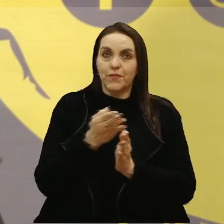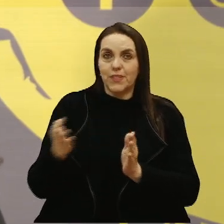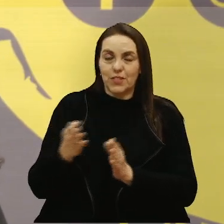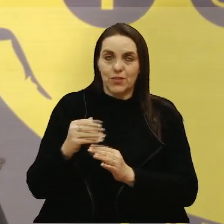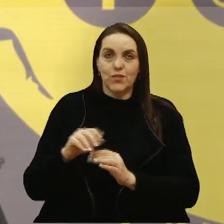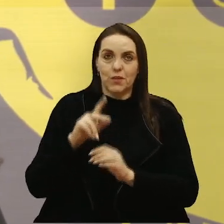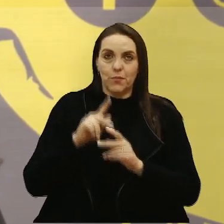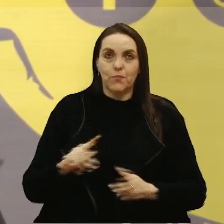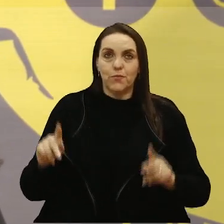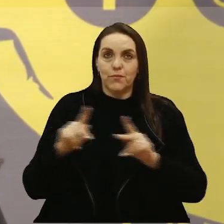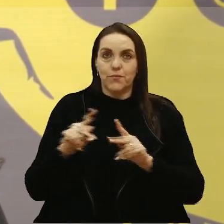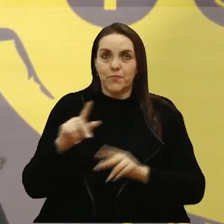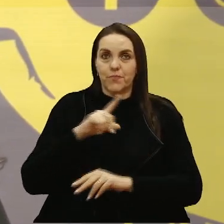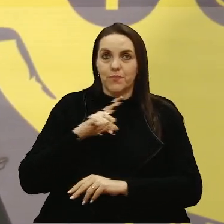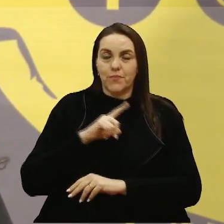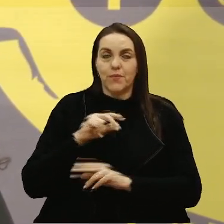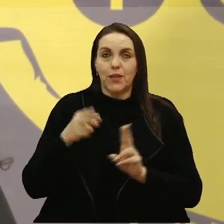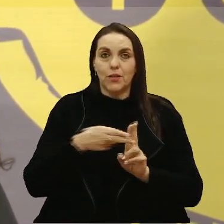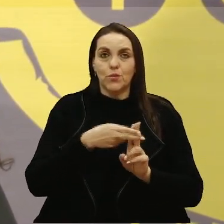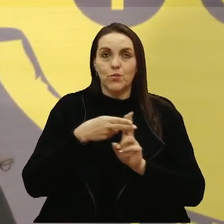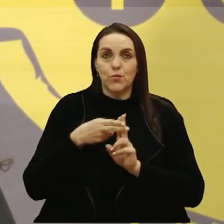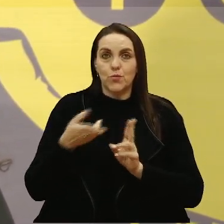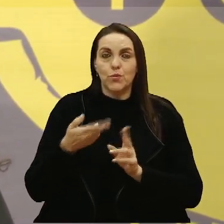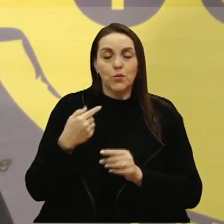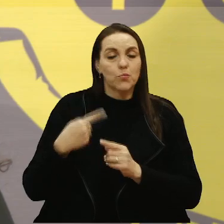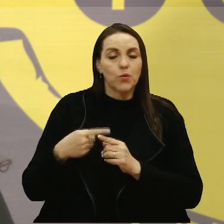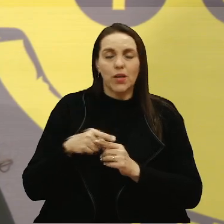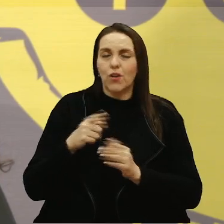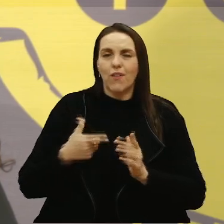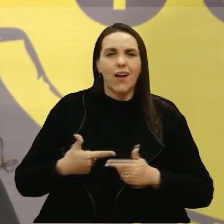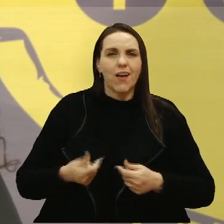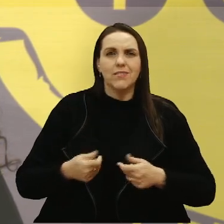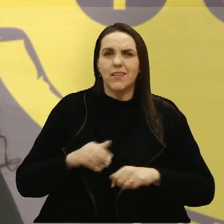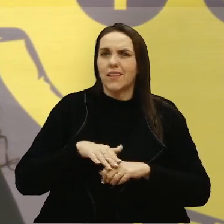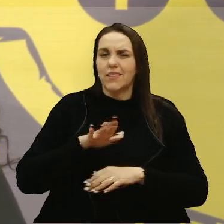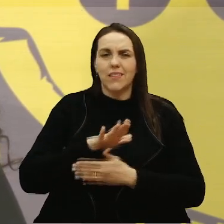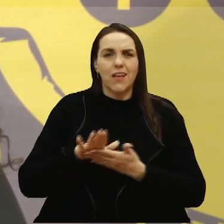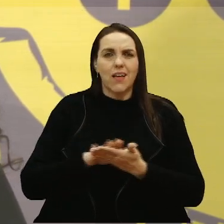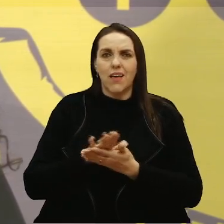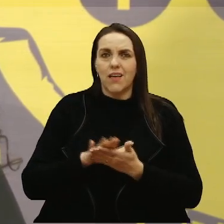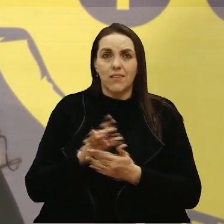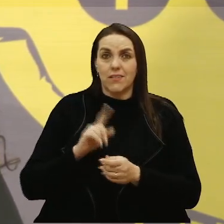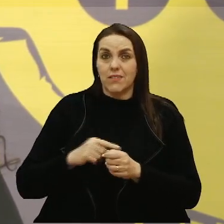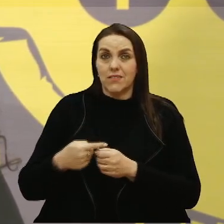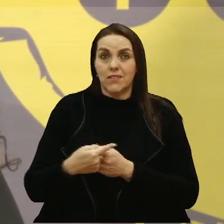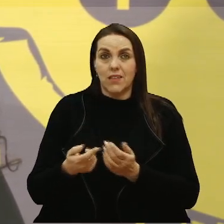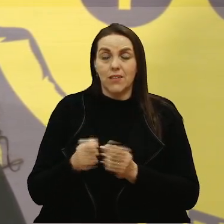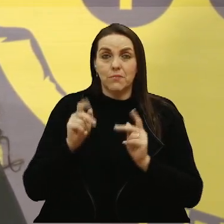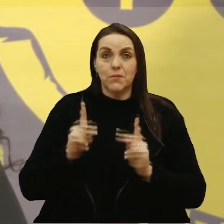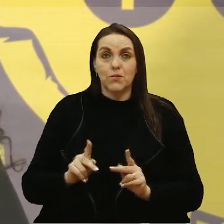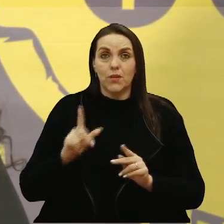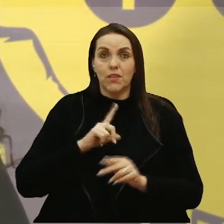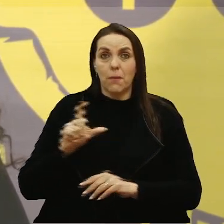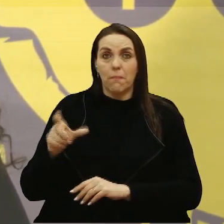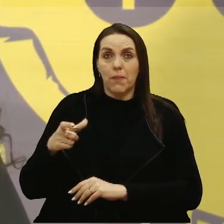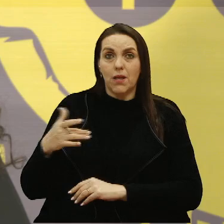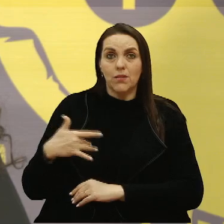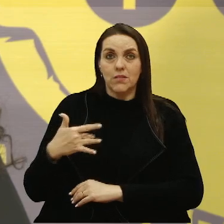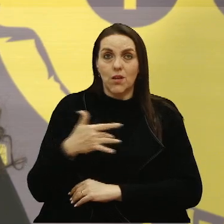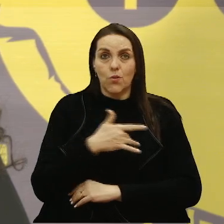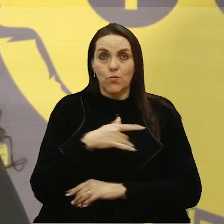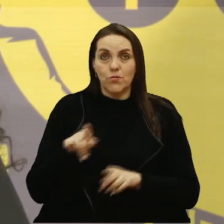já tem através do Sistema Único de Saúde, que não vai onerar o município, para aquelas pessoas que têm um plano de saúde, muitas